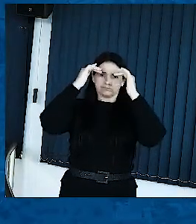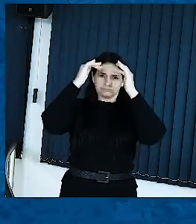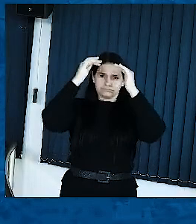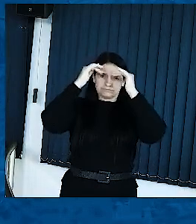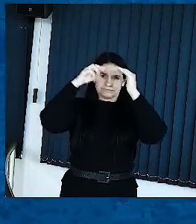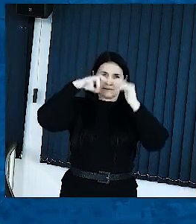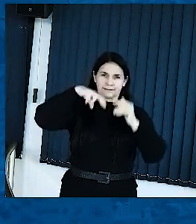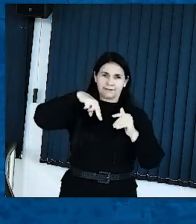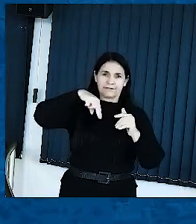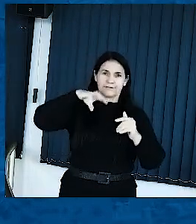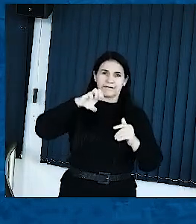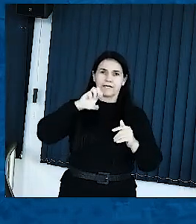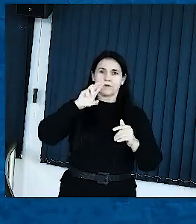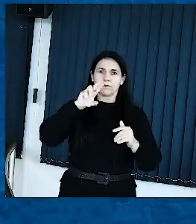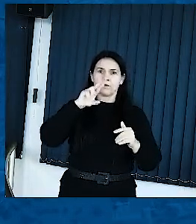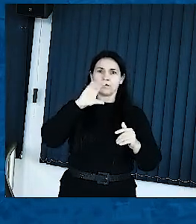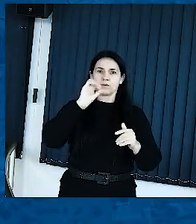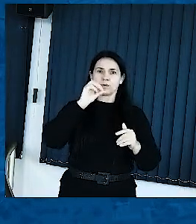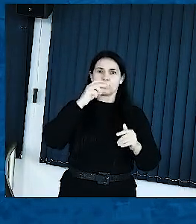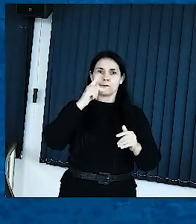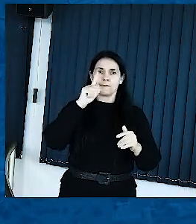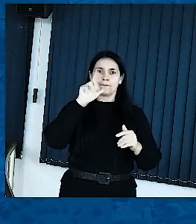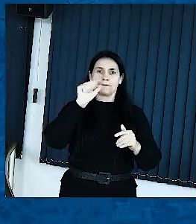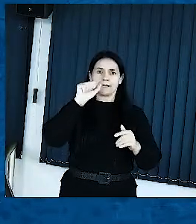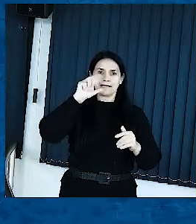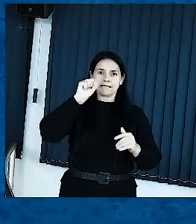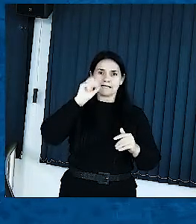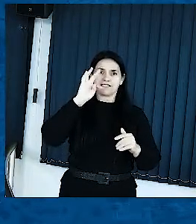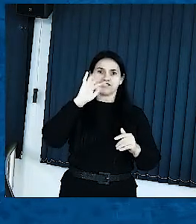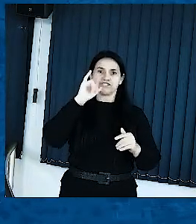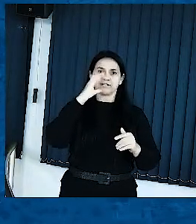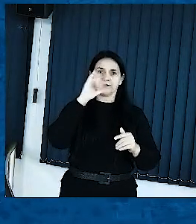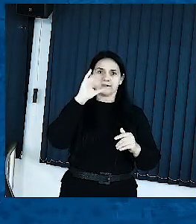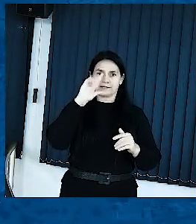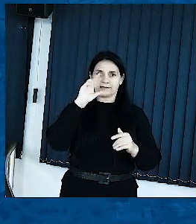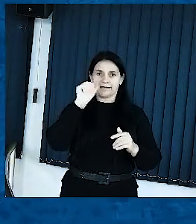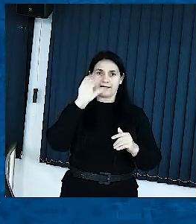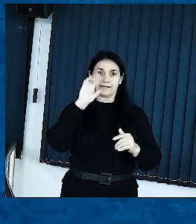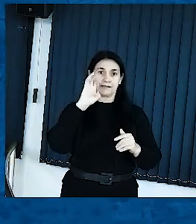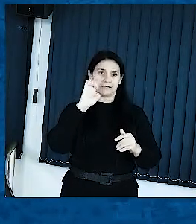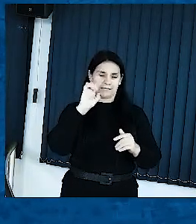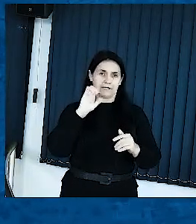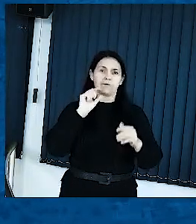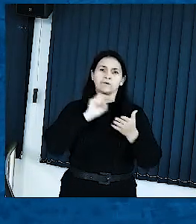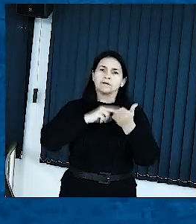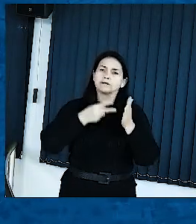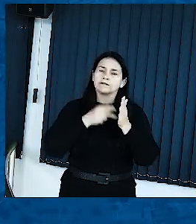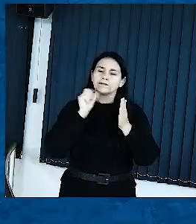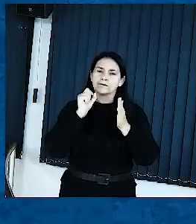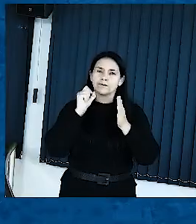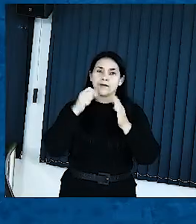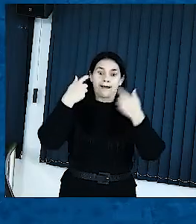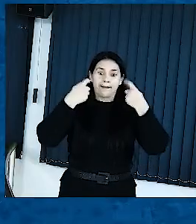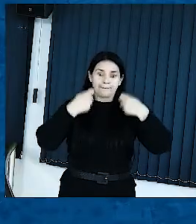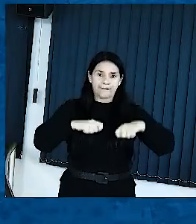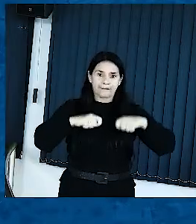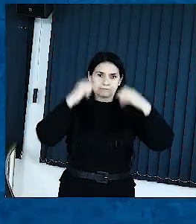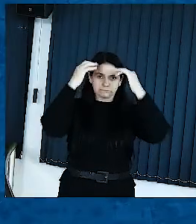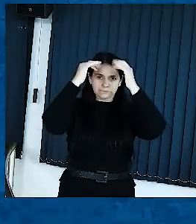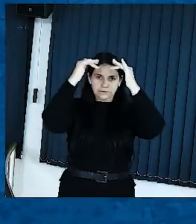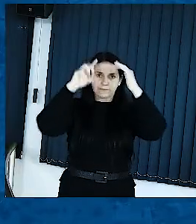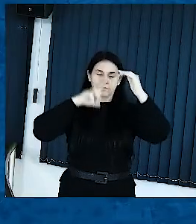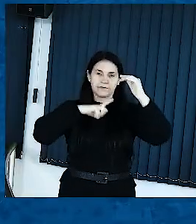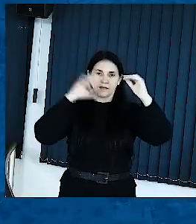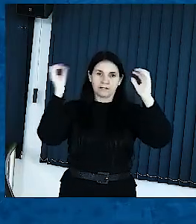neuroplasticidade. O que é neuroplasticidade? É a capacidade que o nosso cérebro tem de formar novas